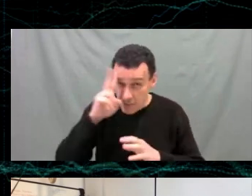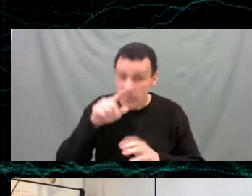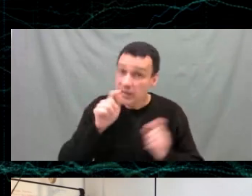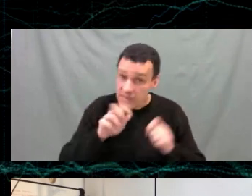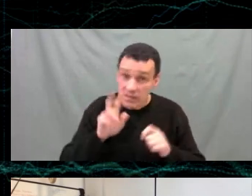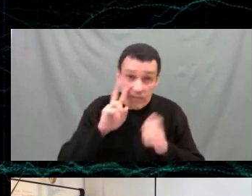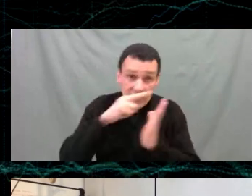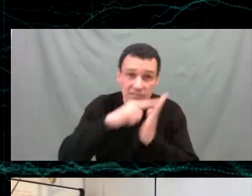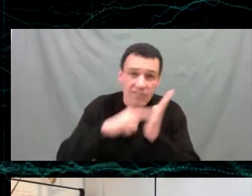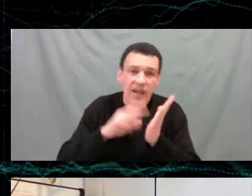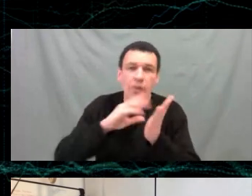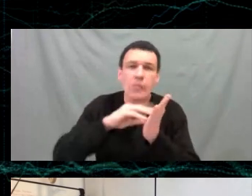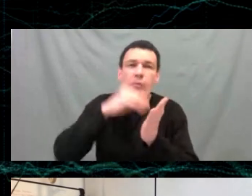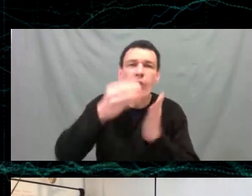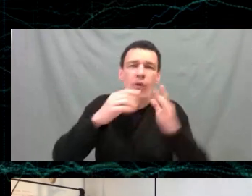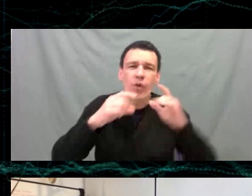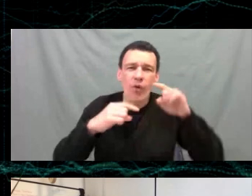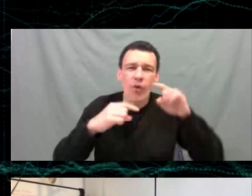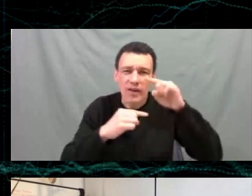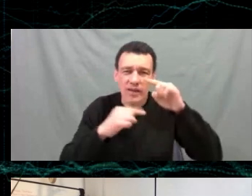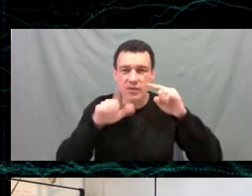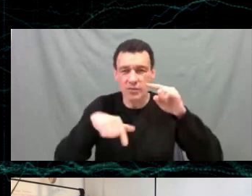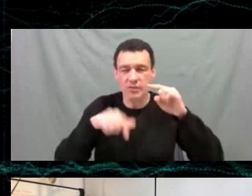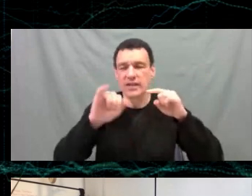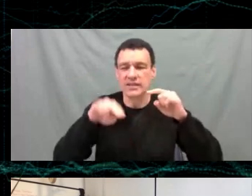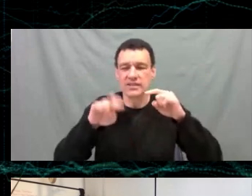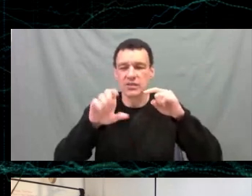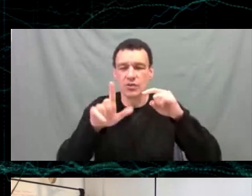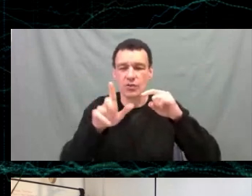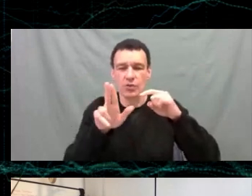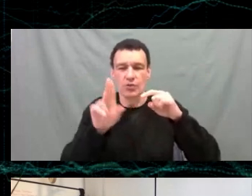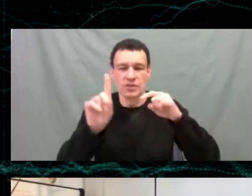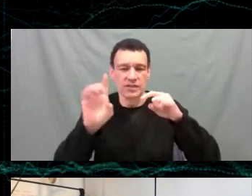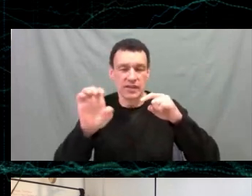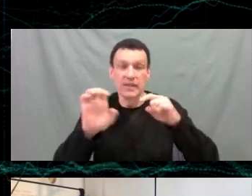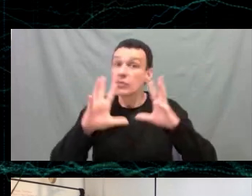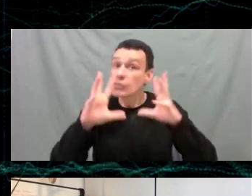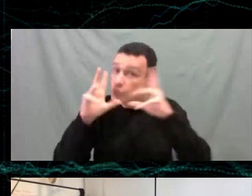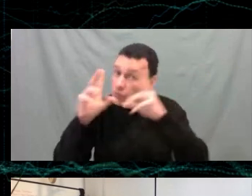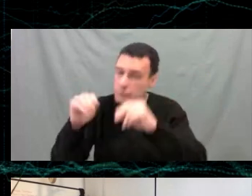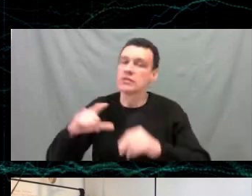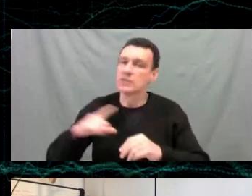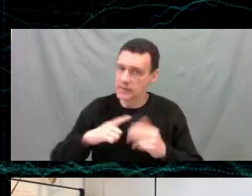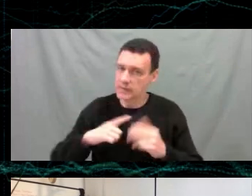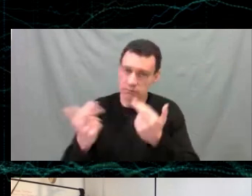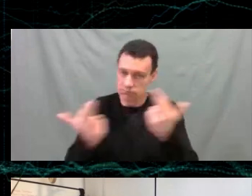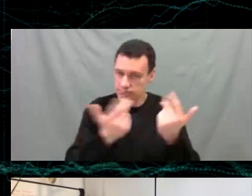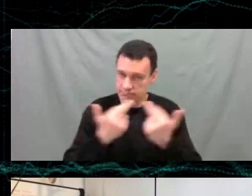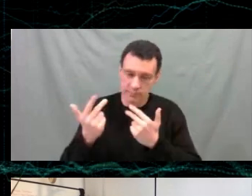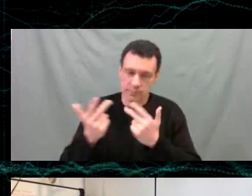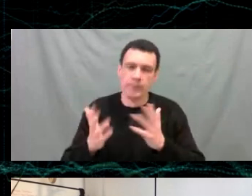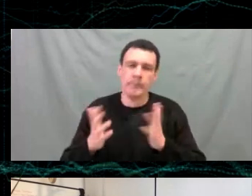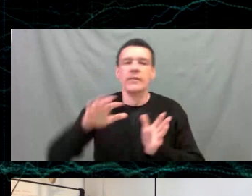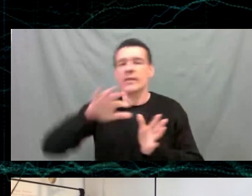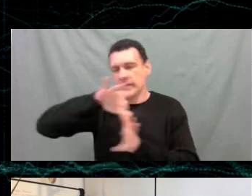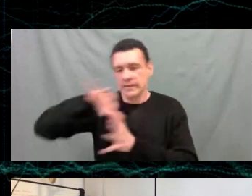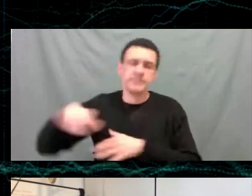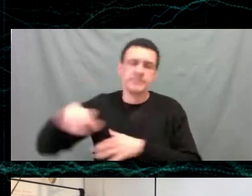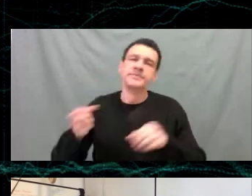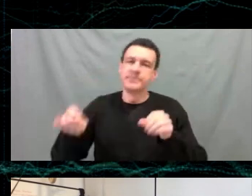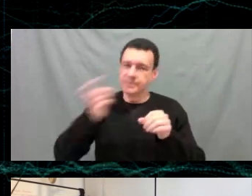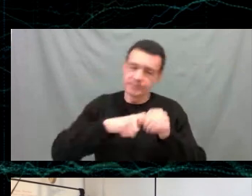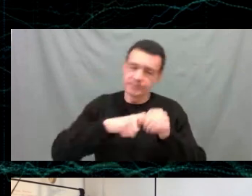os nossos Terragrants vão ter isso por padrão, tá bom? Beleza, vamos voltar lá para o exemplo da VPC e terminar ele.